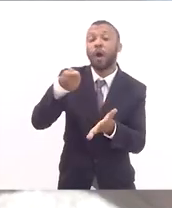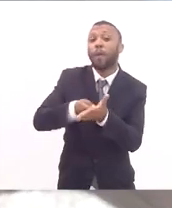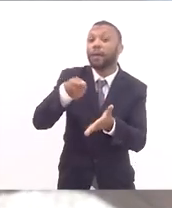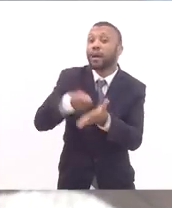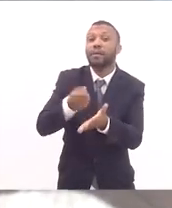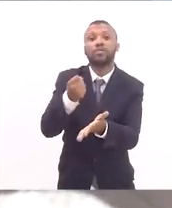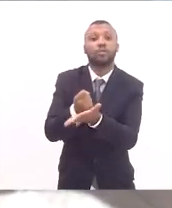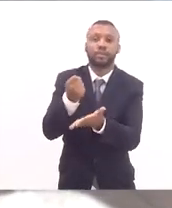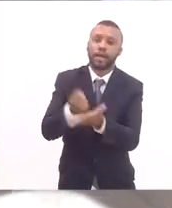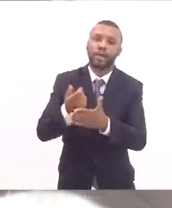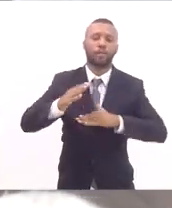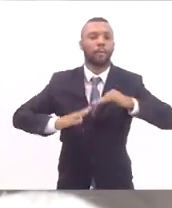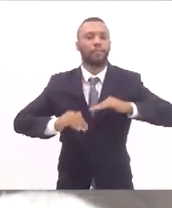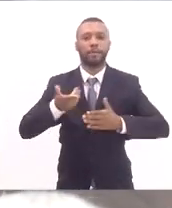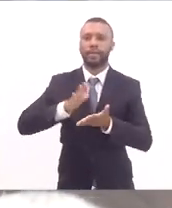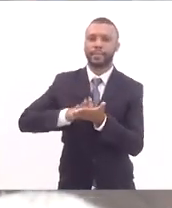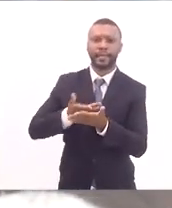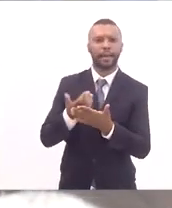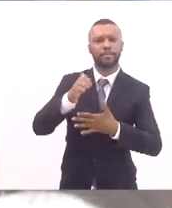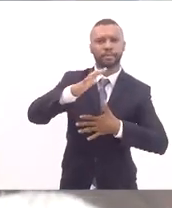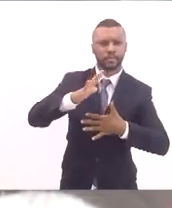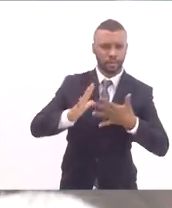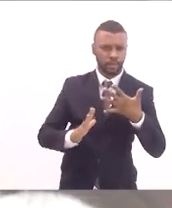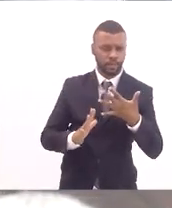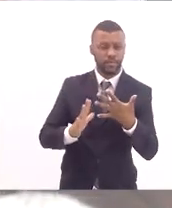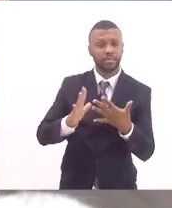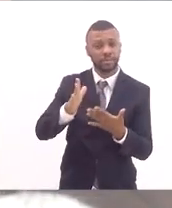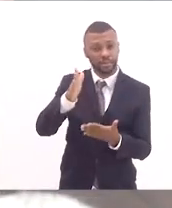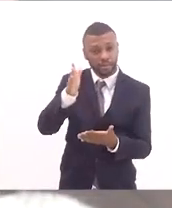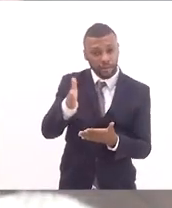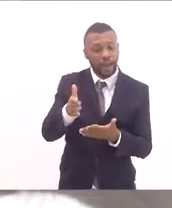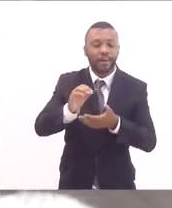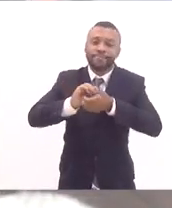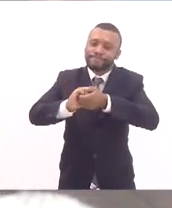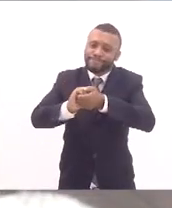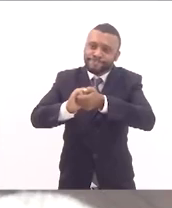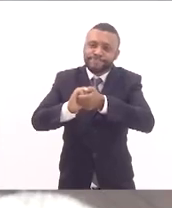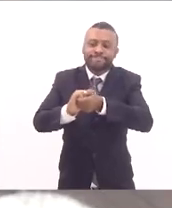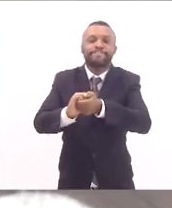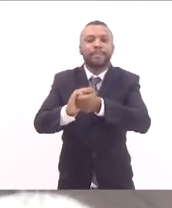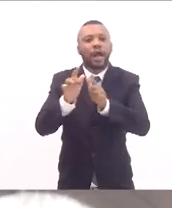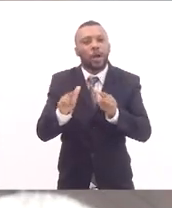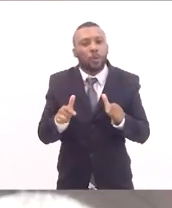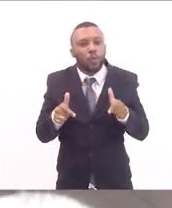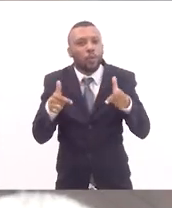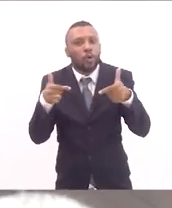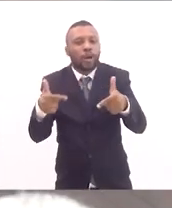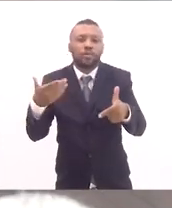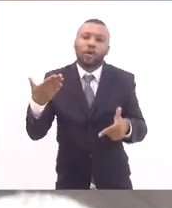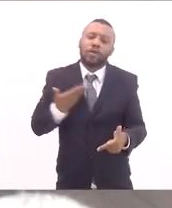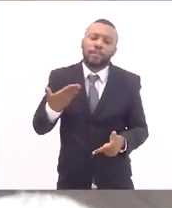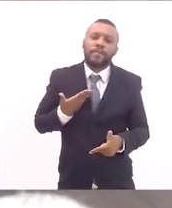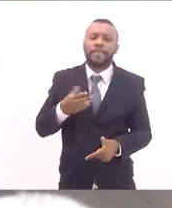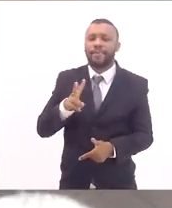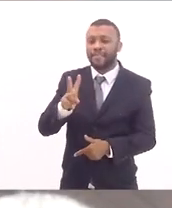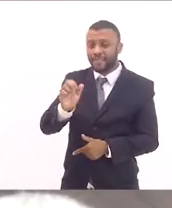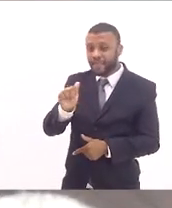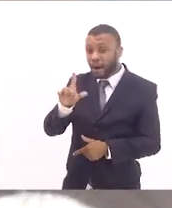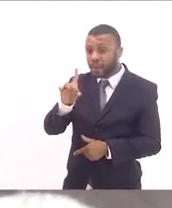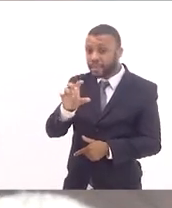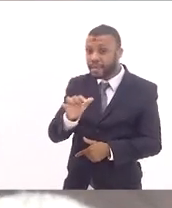obrigatoriedade da contratação de intérpretes de libras já saudando aí a iniciativa do nosso companheiro valdecy